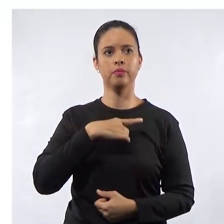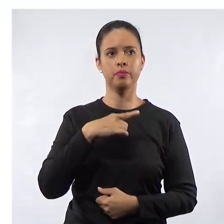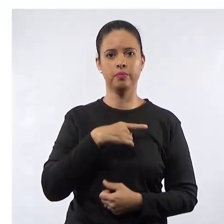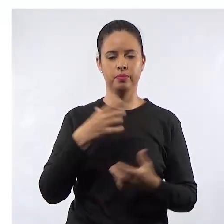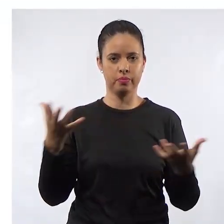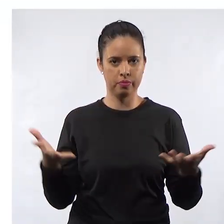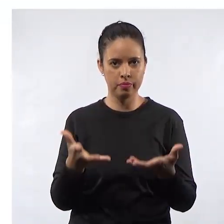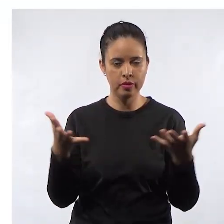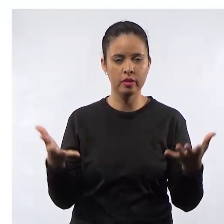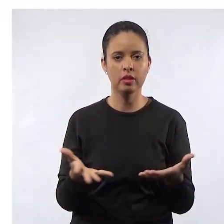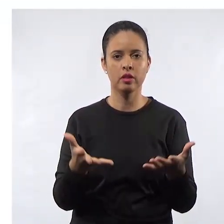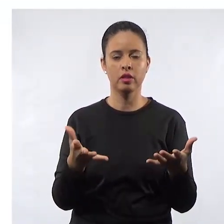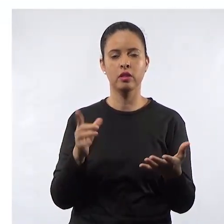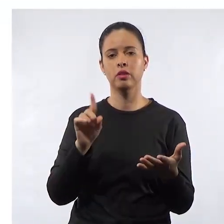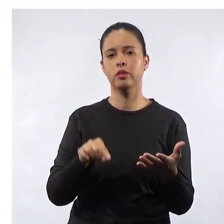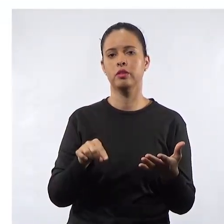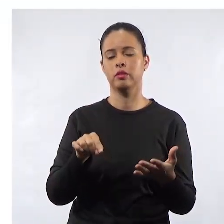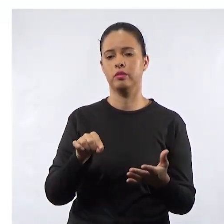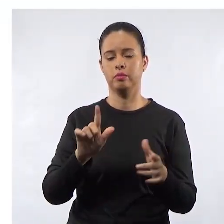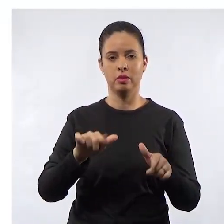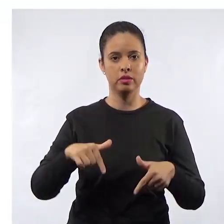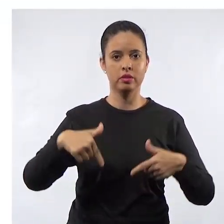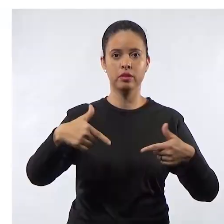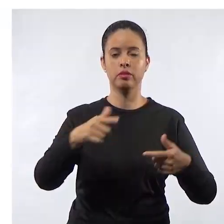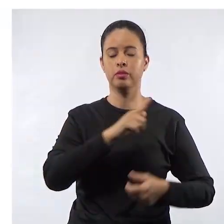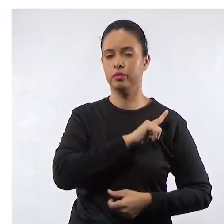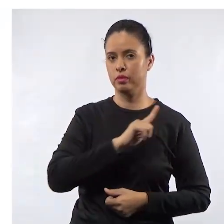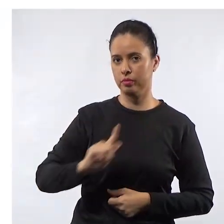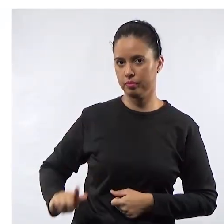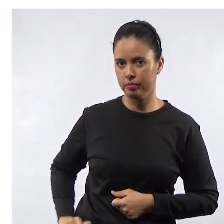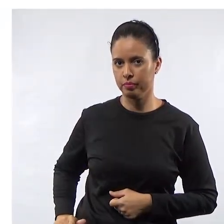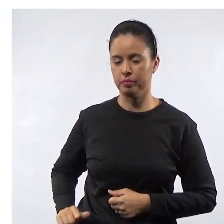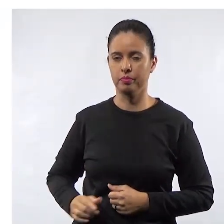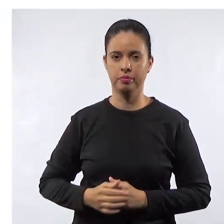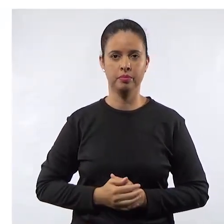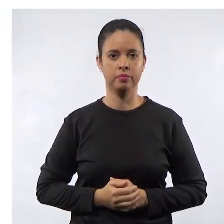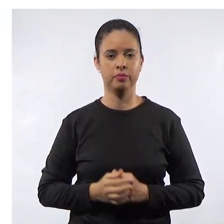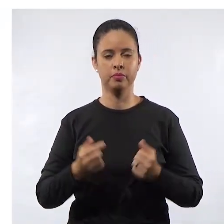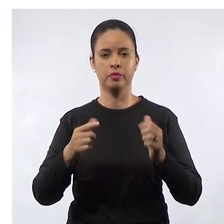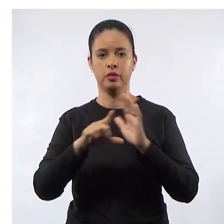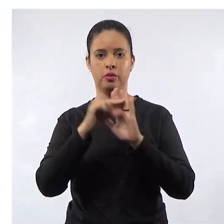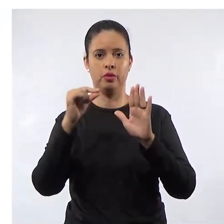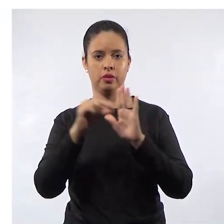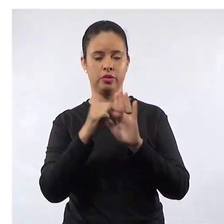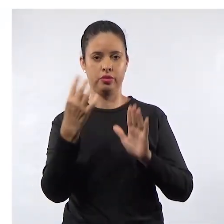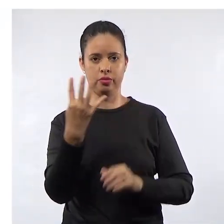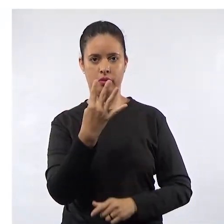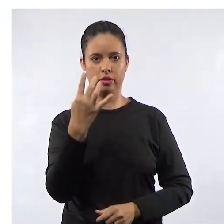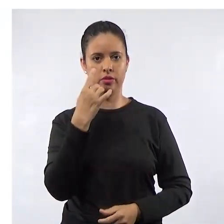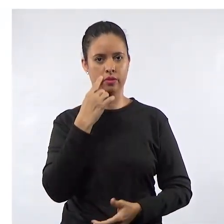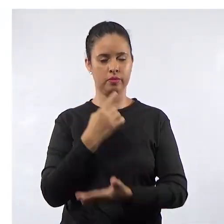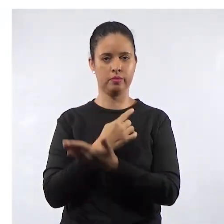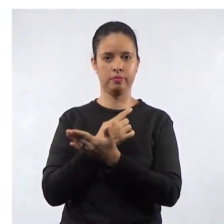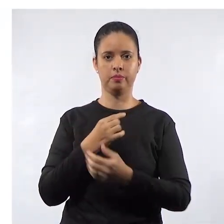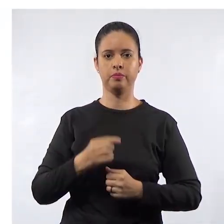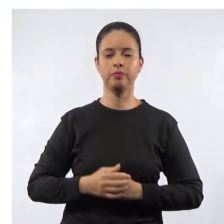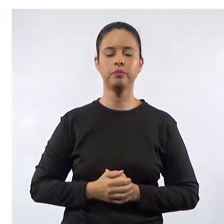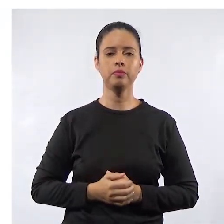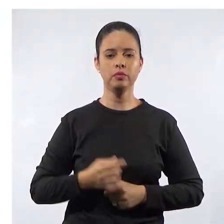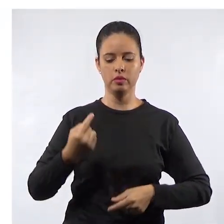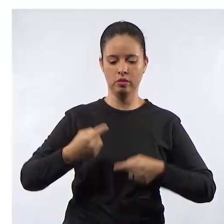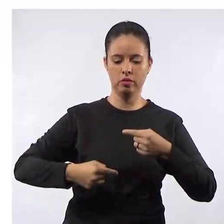nacional, ou seja, ela tem que ser fomentada por uma ação governamental, tá? Olha só o que fala o artigo 4º,